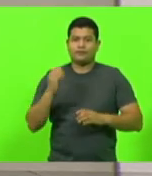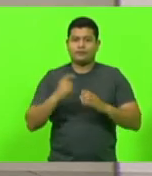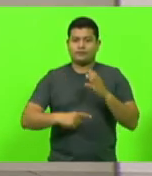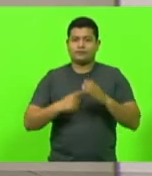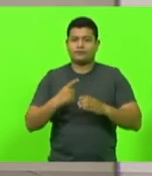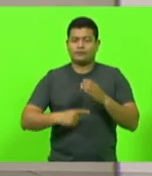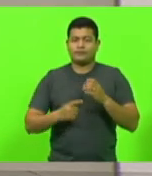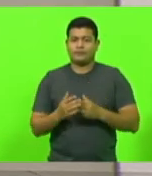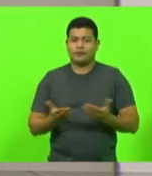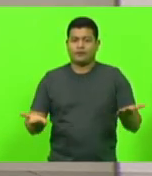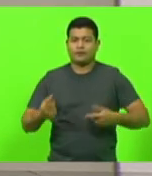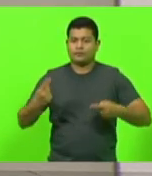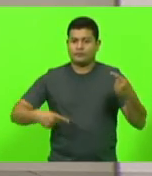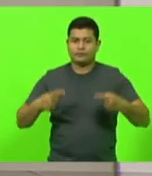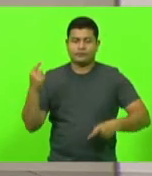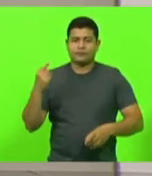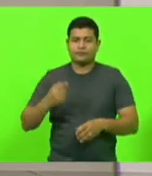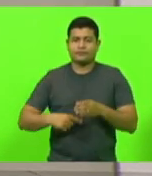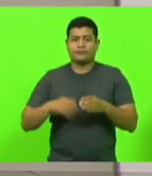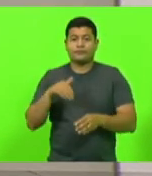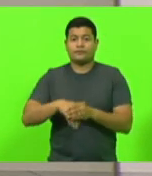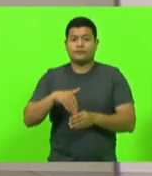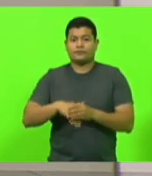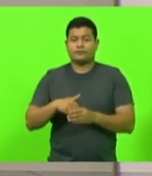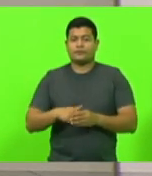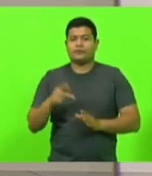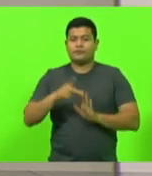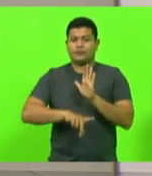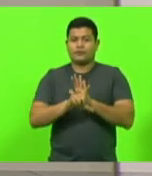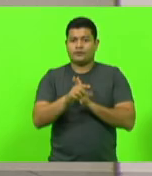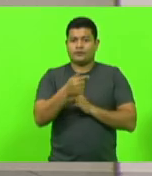Discussão e votação em turno único do Projeto de Lei